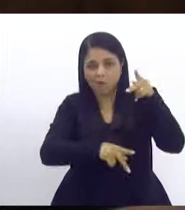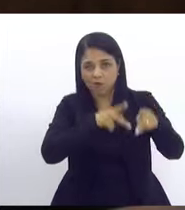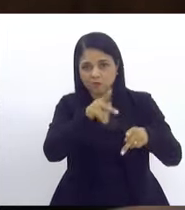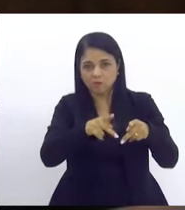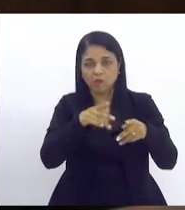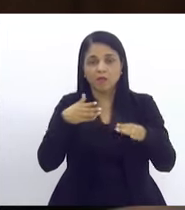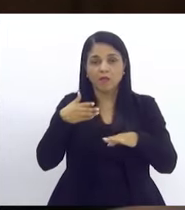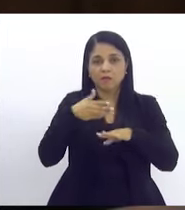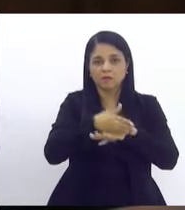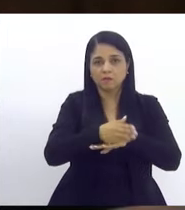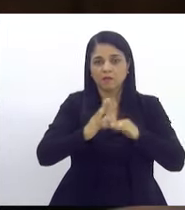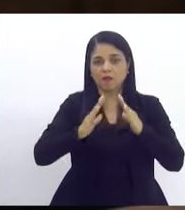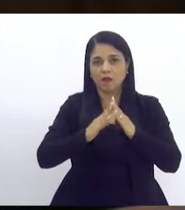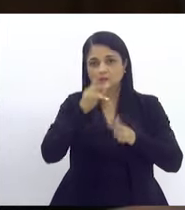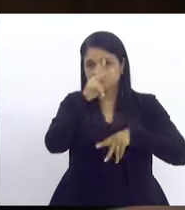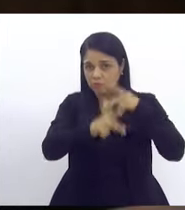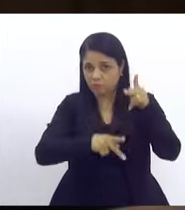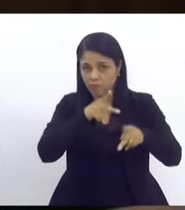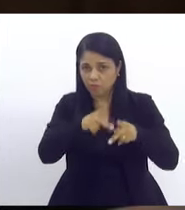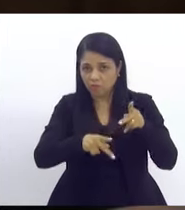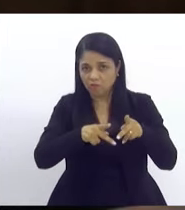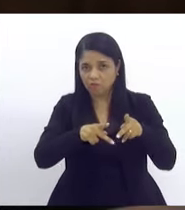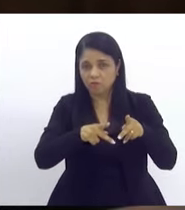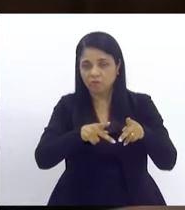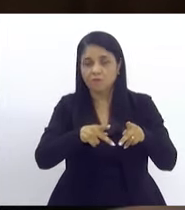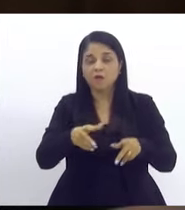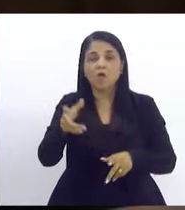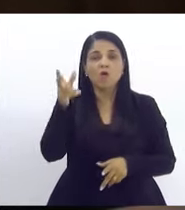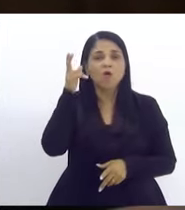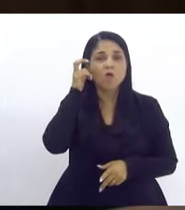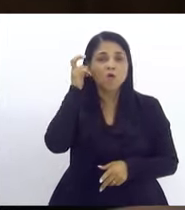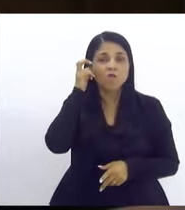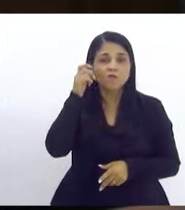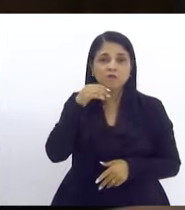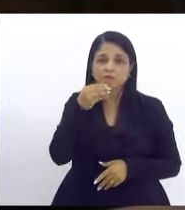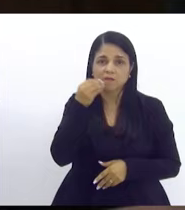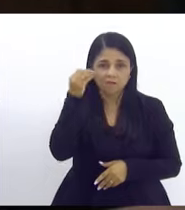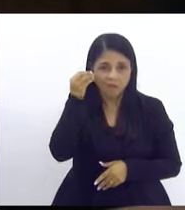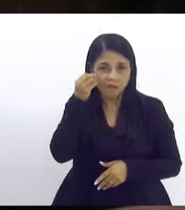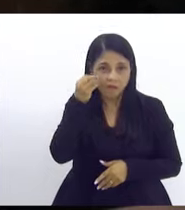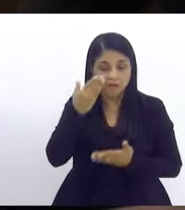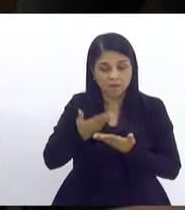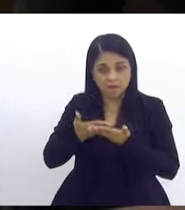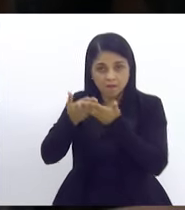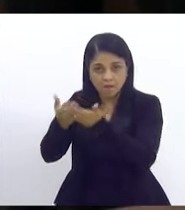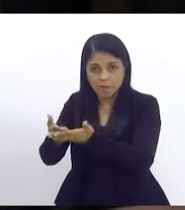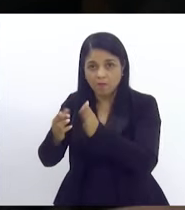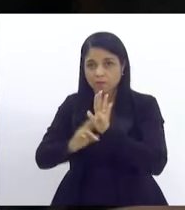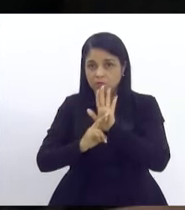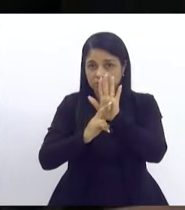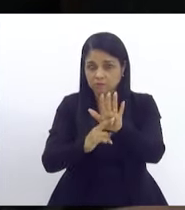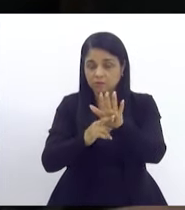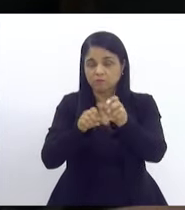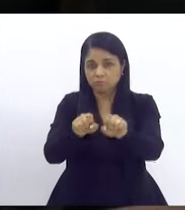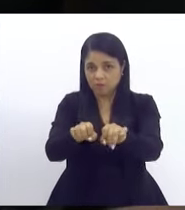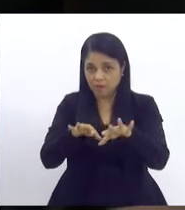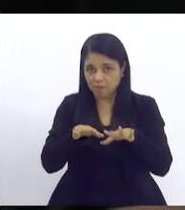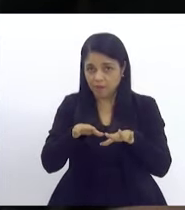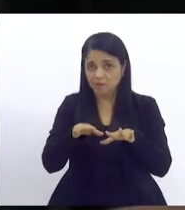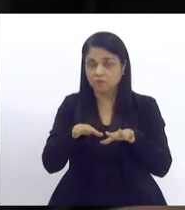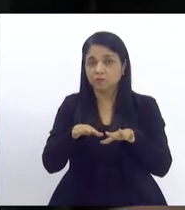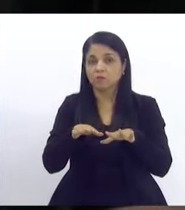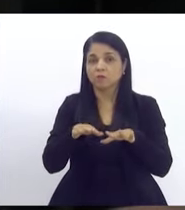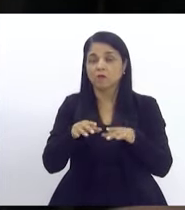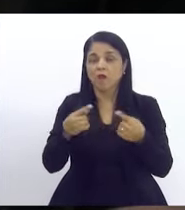Casa do Povo para tentar serem ouvidos e encaminhar para os representantes do parlamento que lá estavam a